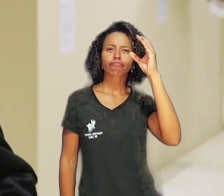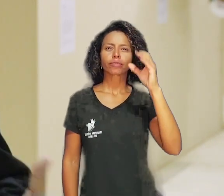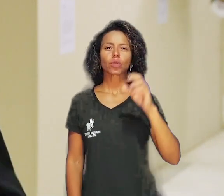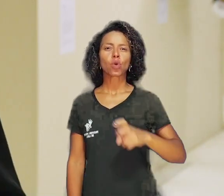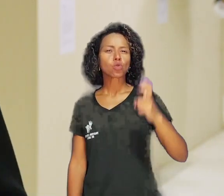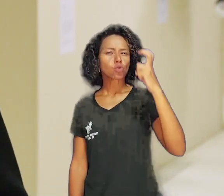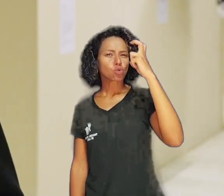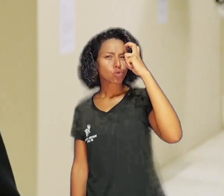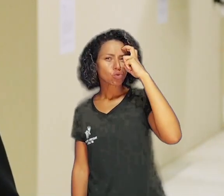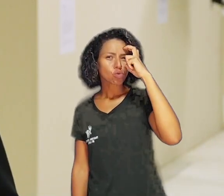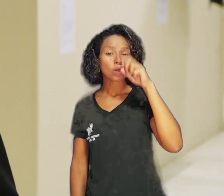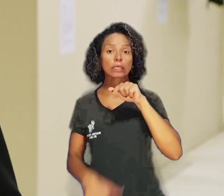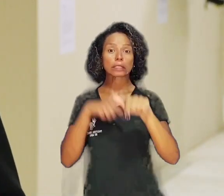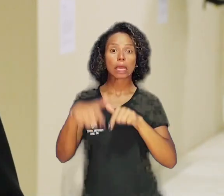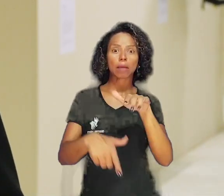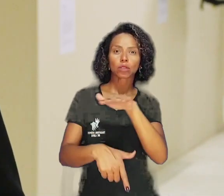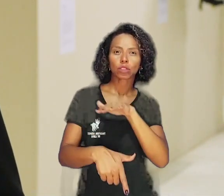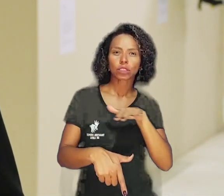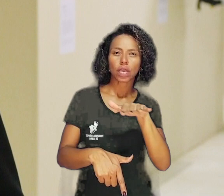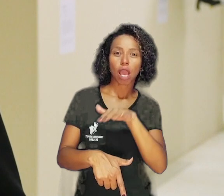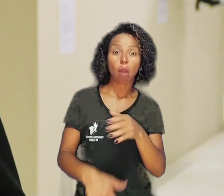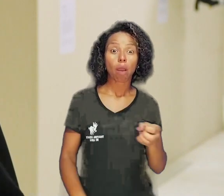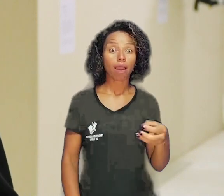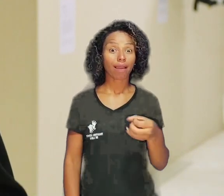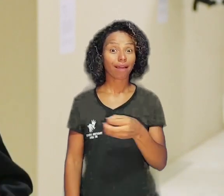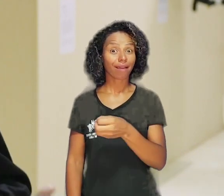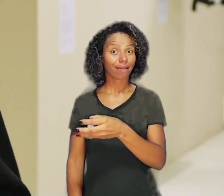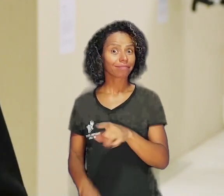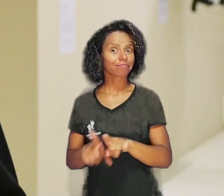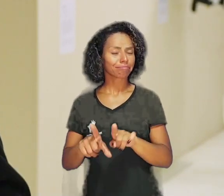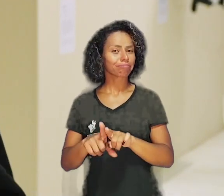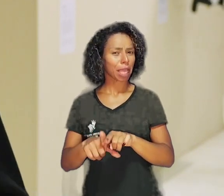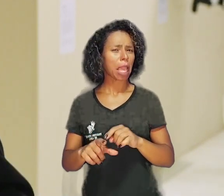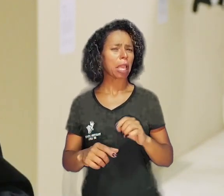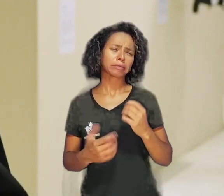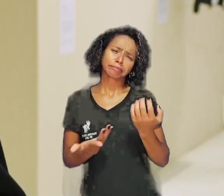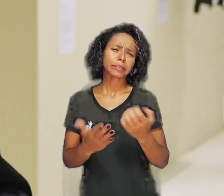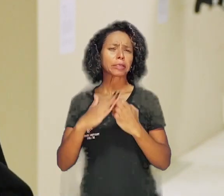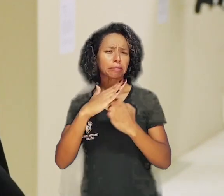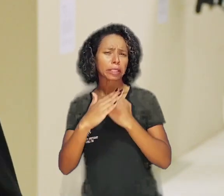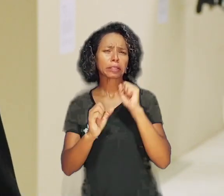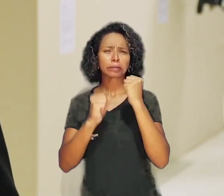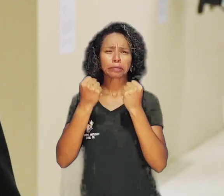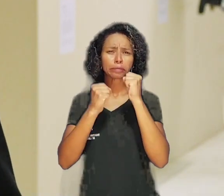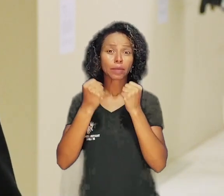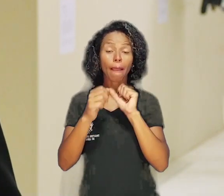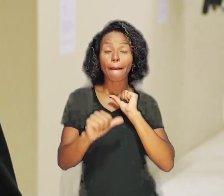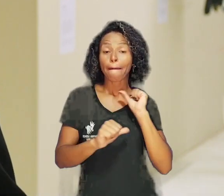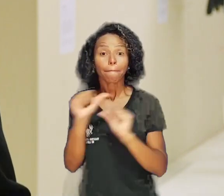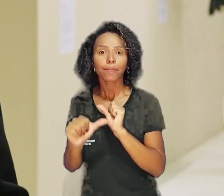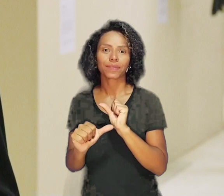com projetos de inovação para o setor produtivo, que transformam a vida da nossa